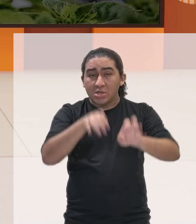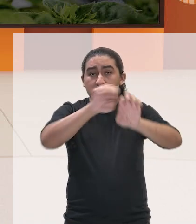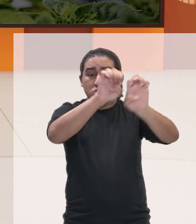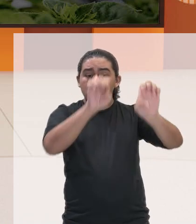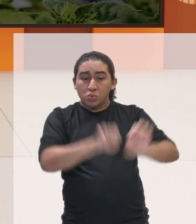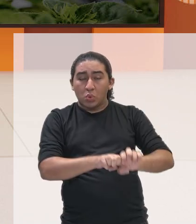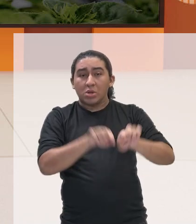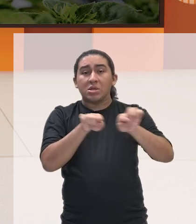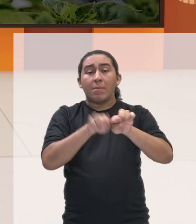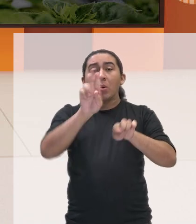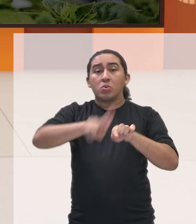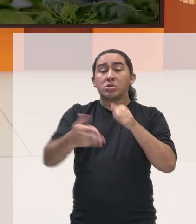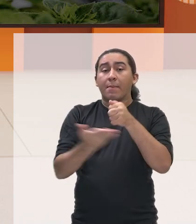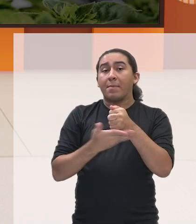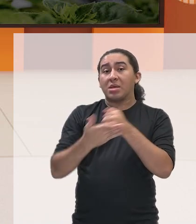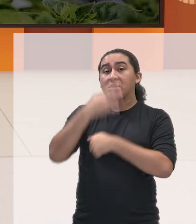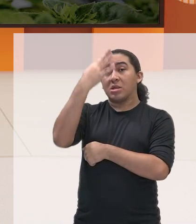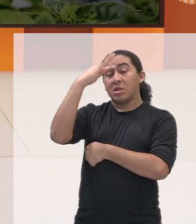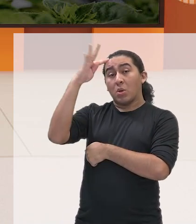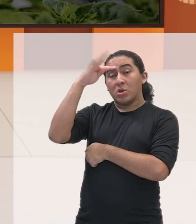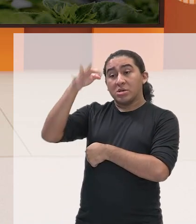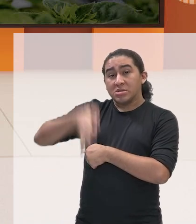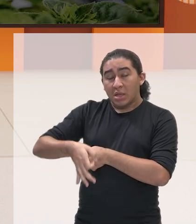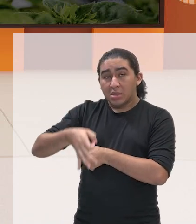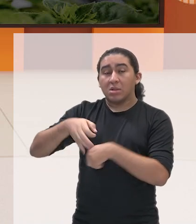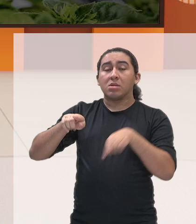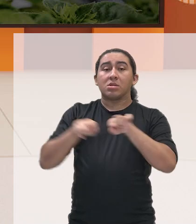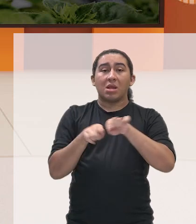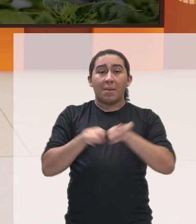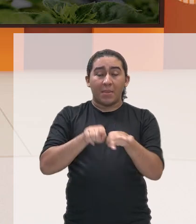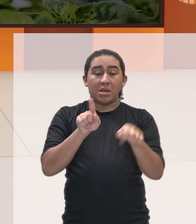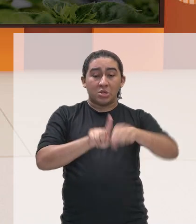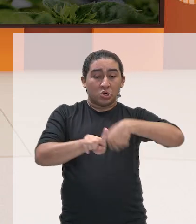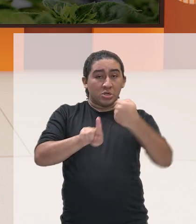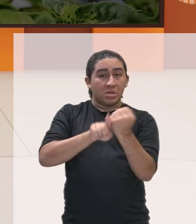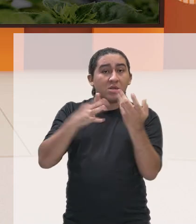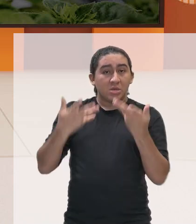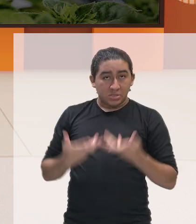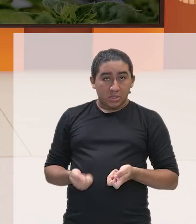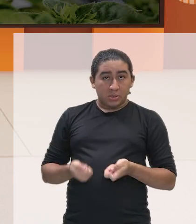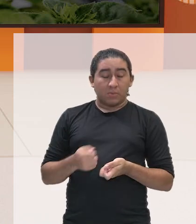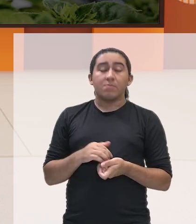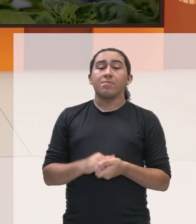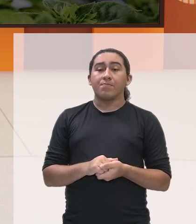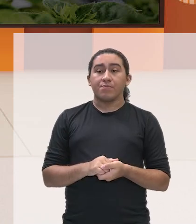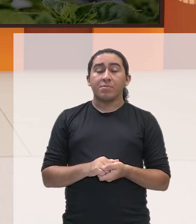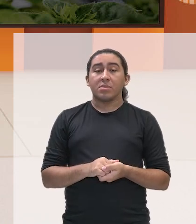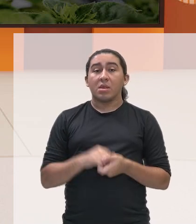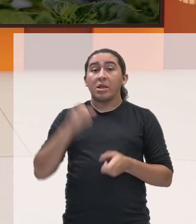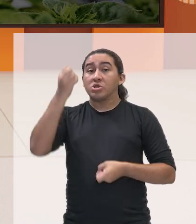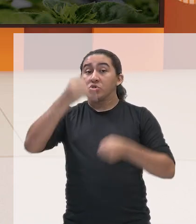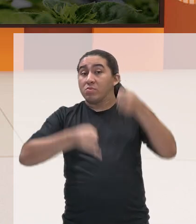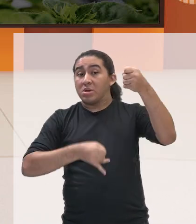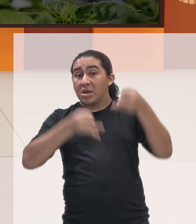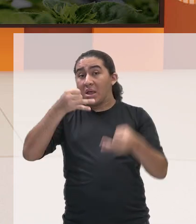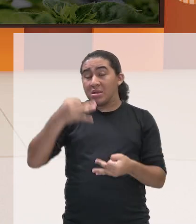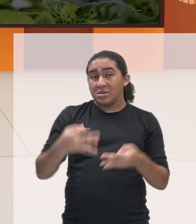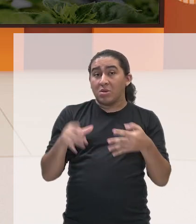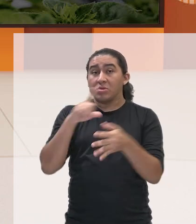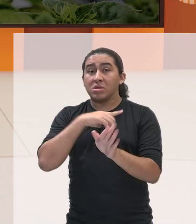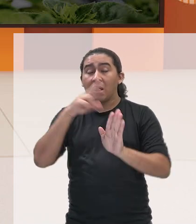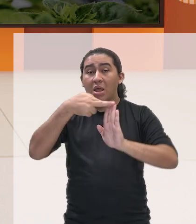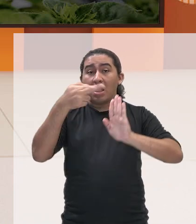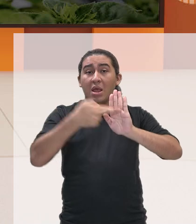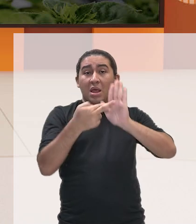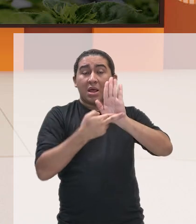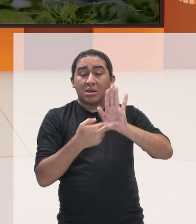em teorias coerentes e socialmente aceitas. As explicações obtidas com regras